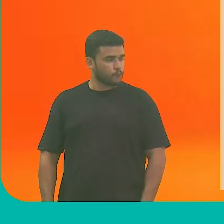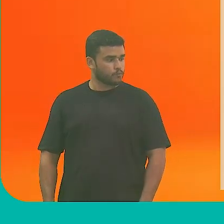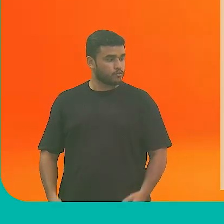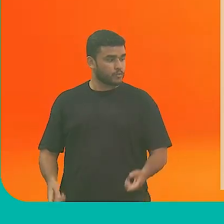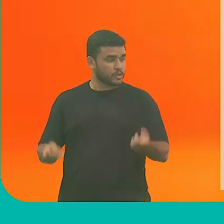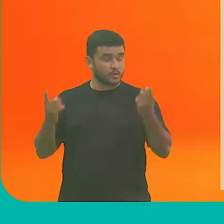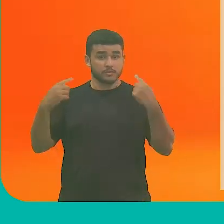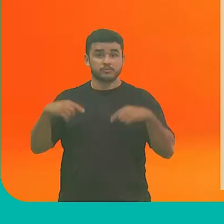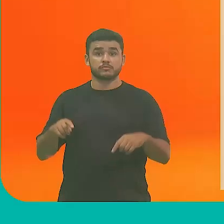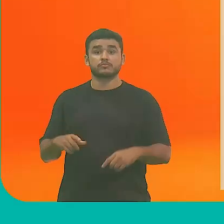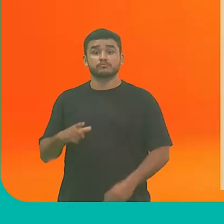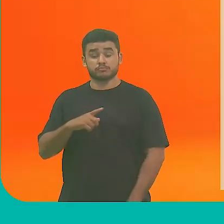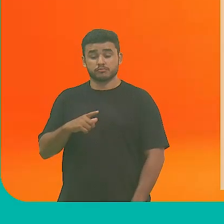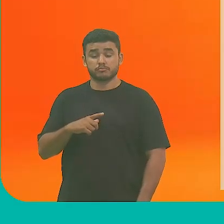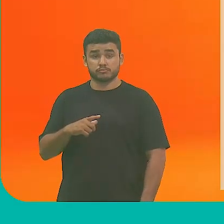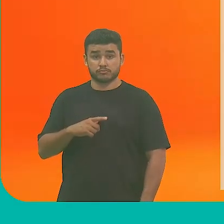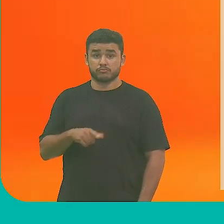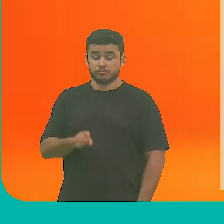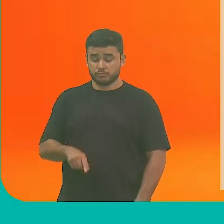Passar aspirador de pó,